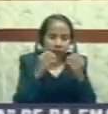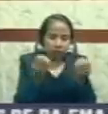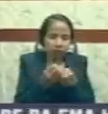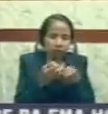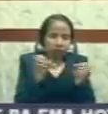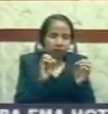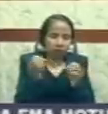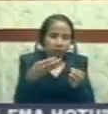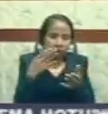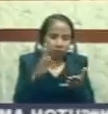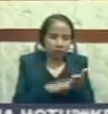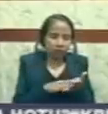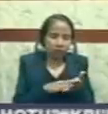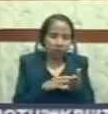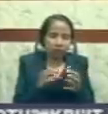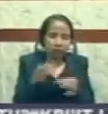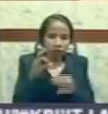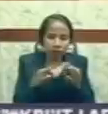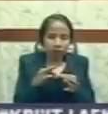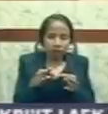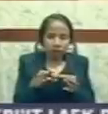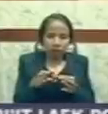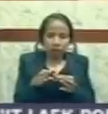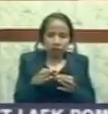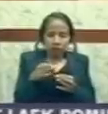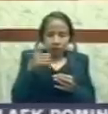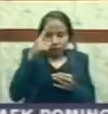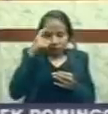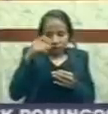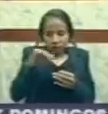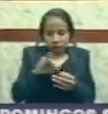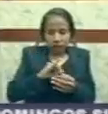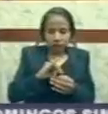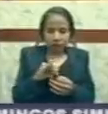E não temos nem despesas. Também é uma coisa que